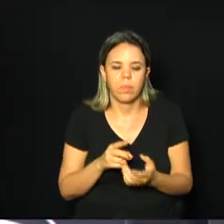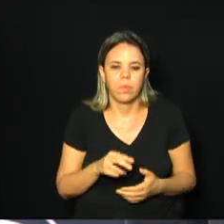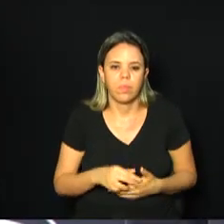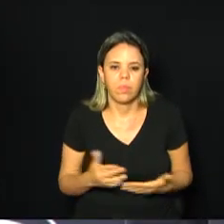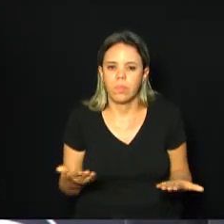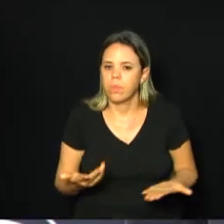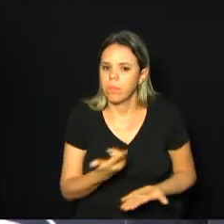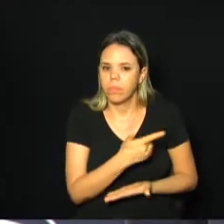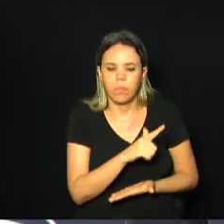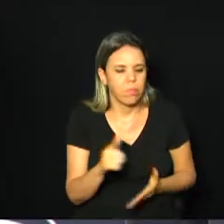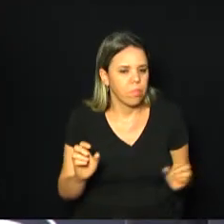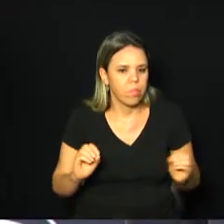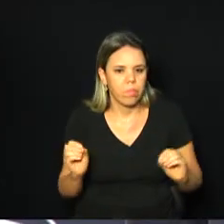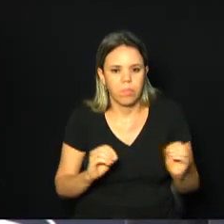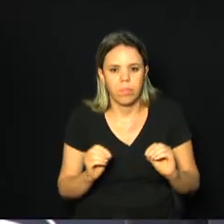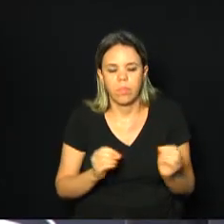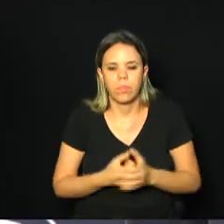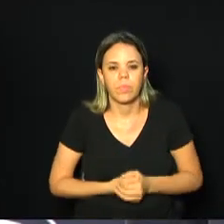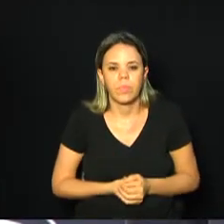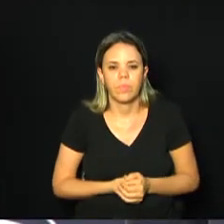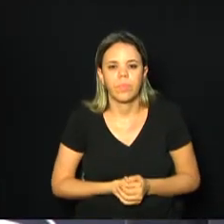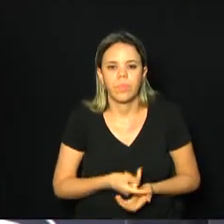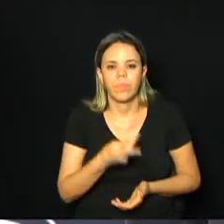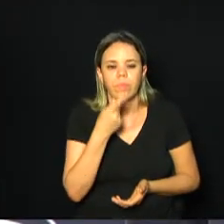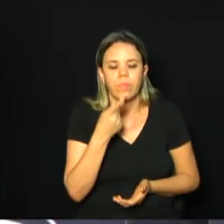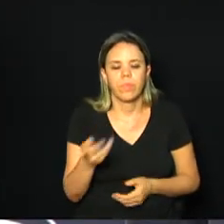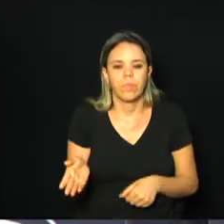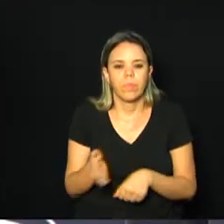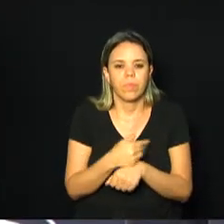hoje não existe nada. E, como eu disse